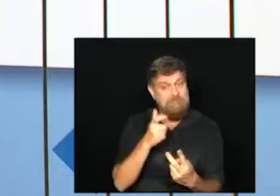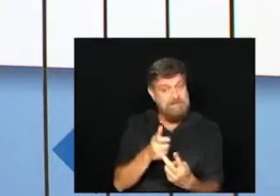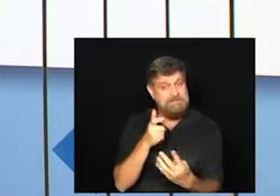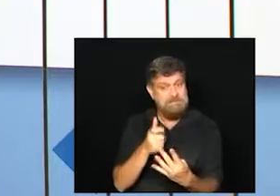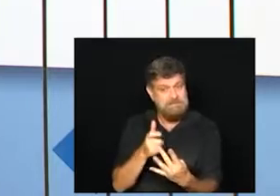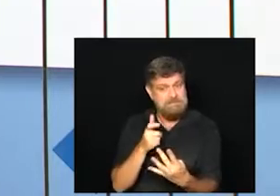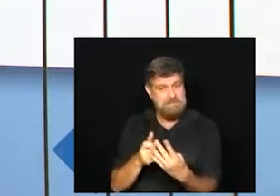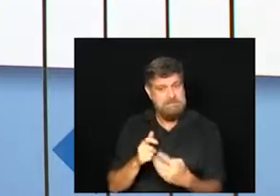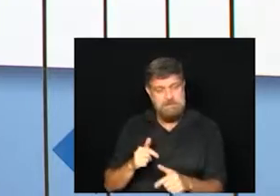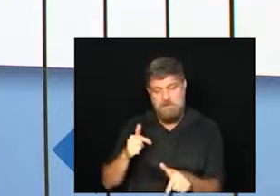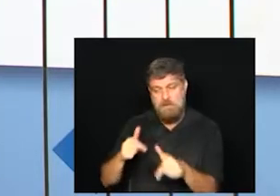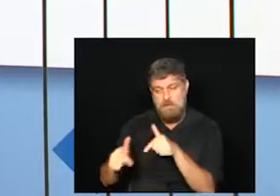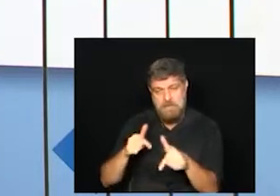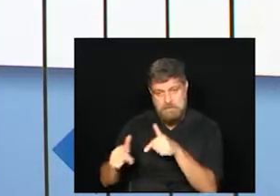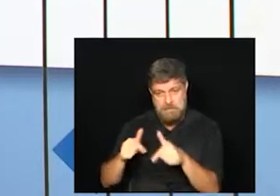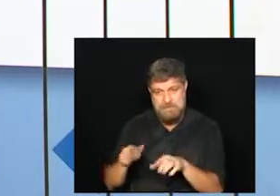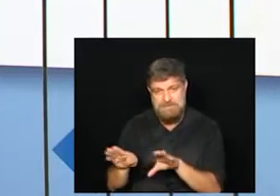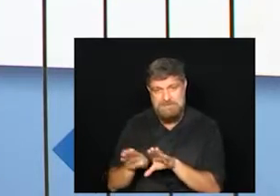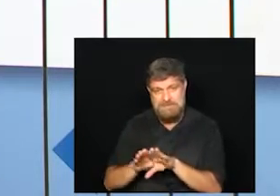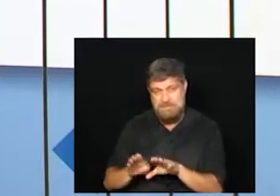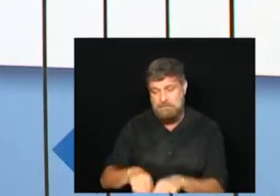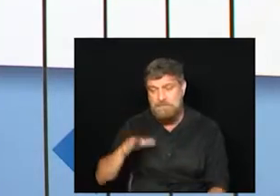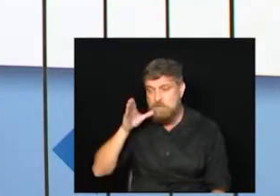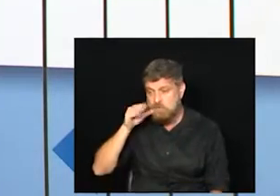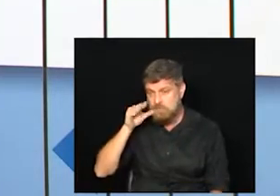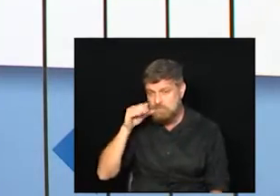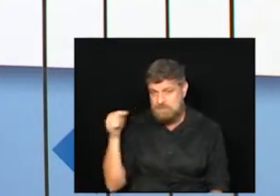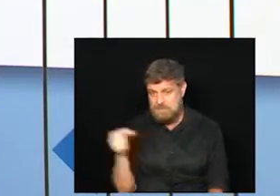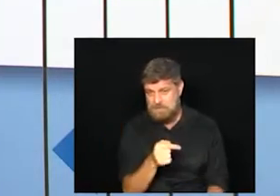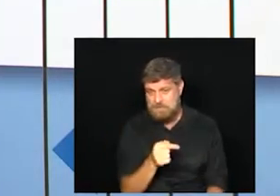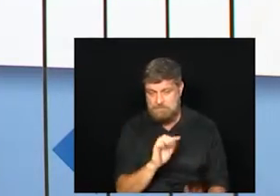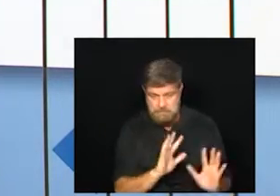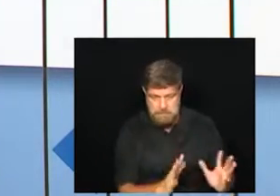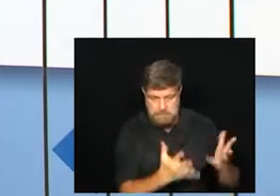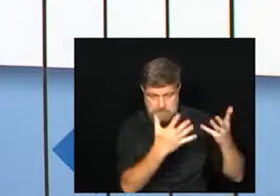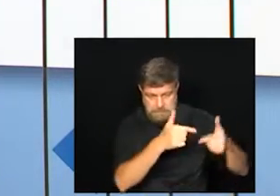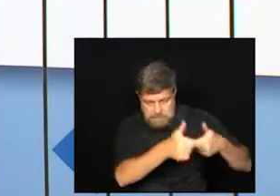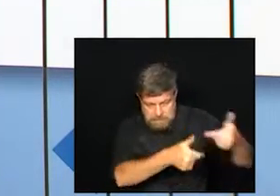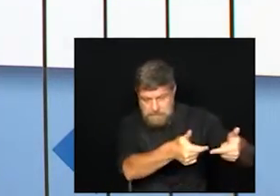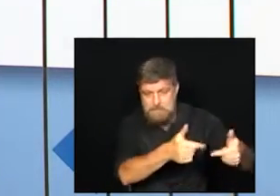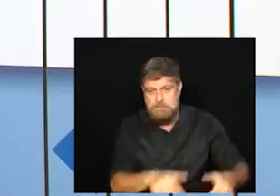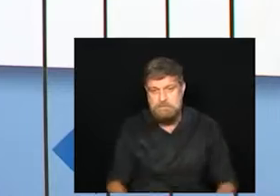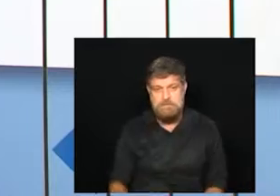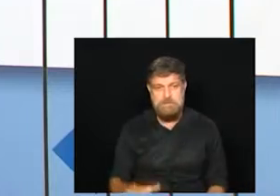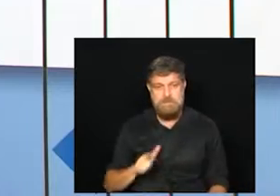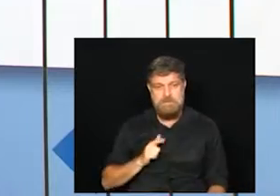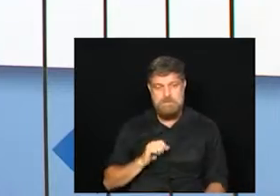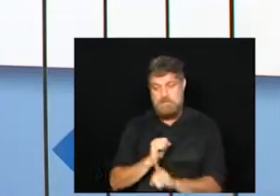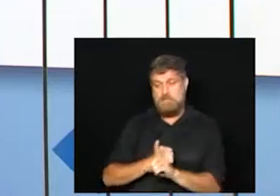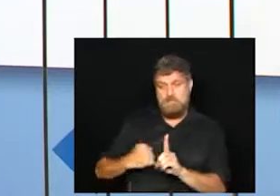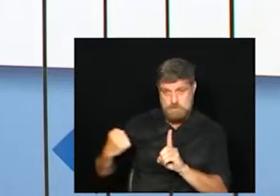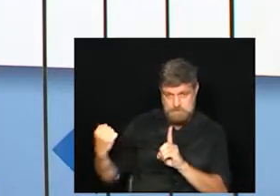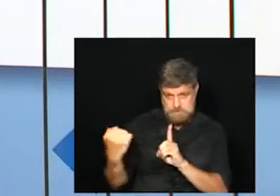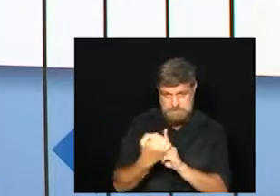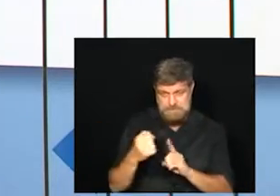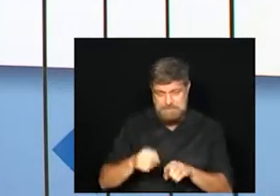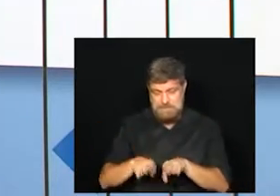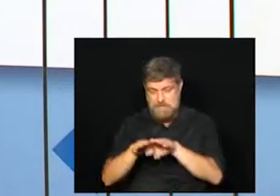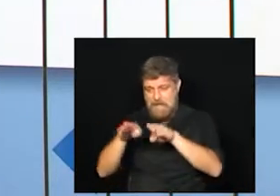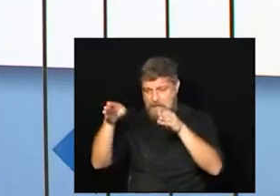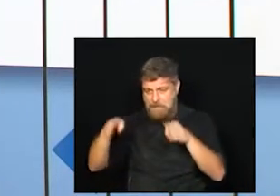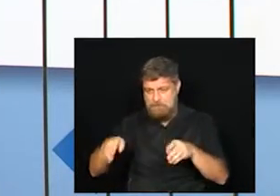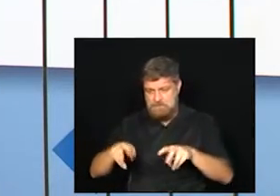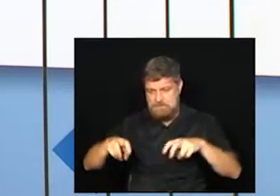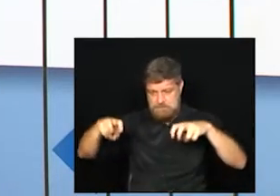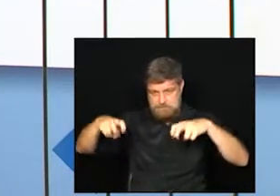participantes, trabalhadores e prestadores de serviços nos eventos. Nos eventos sociais, as mesas devem